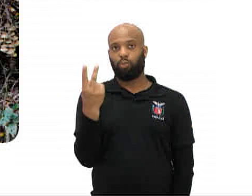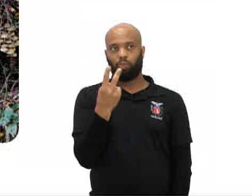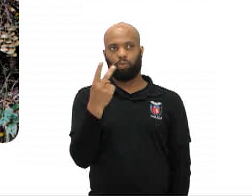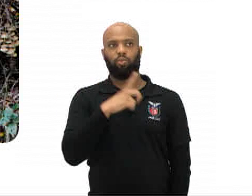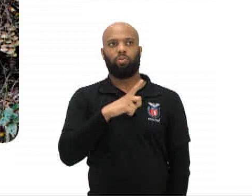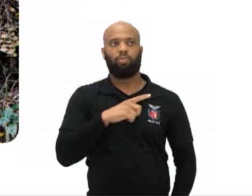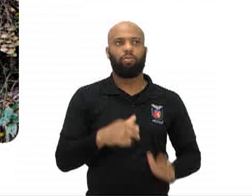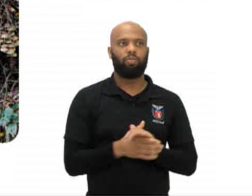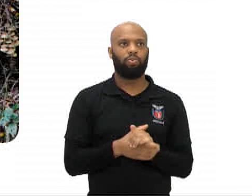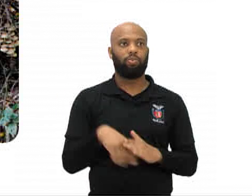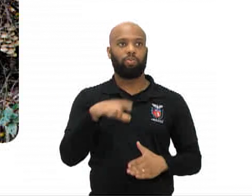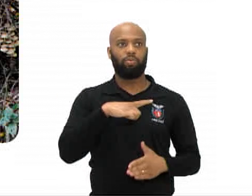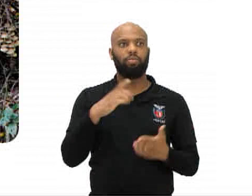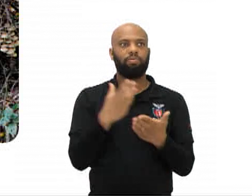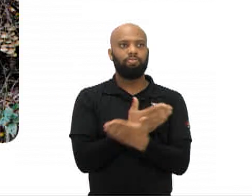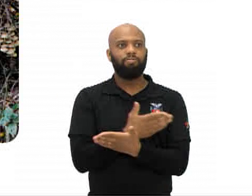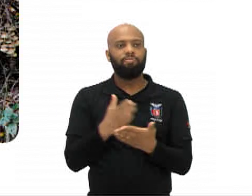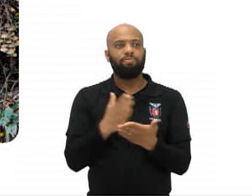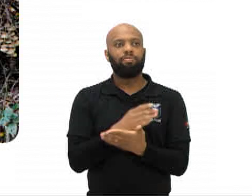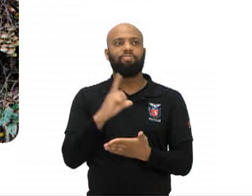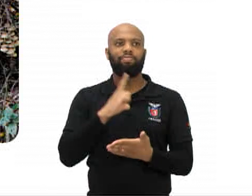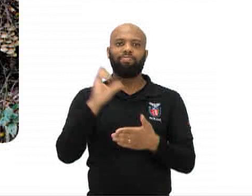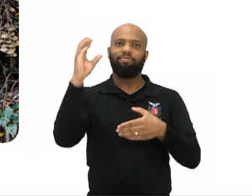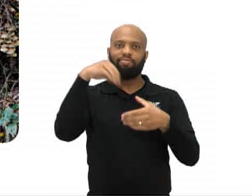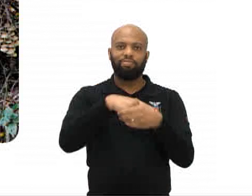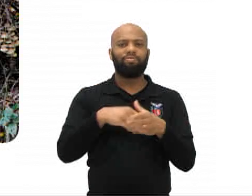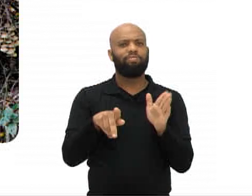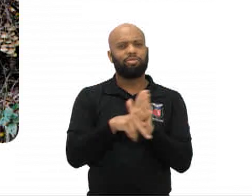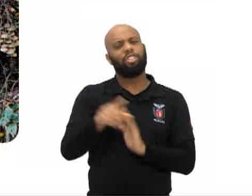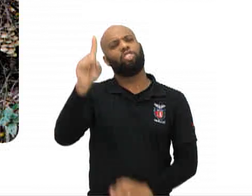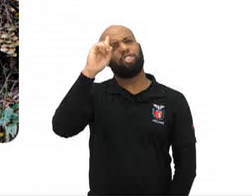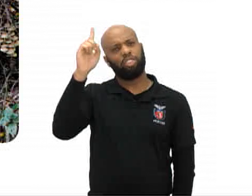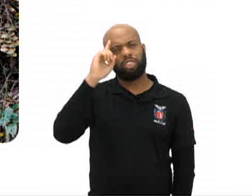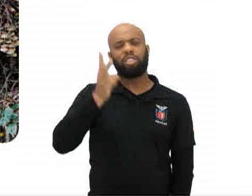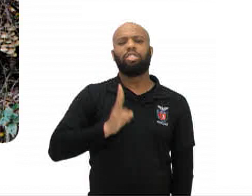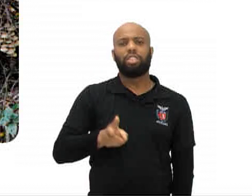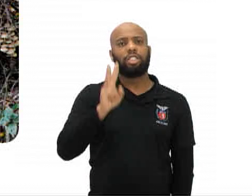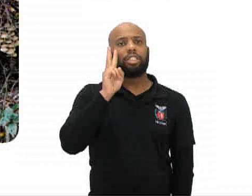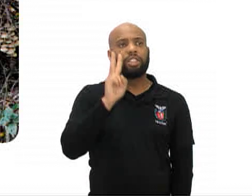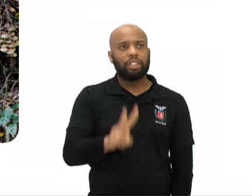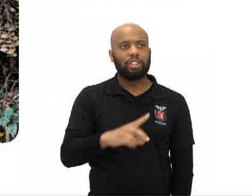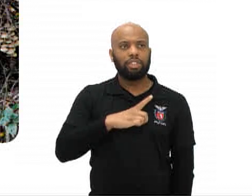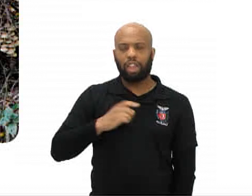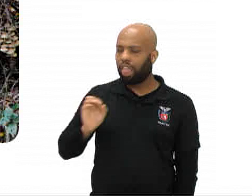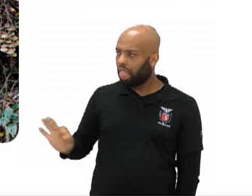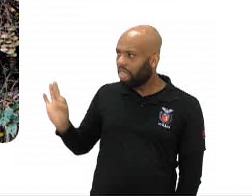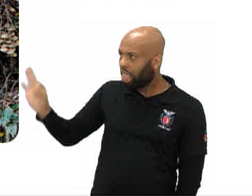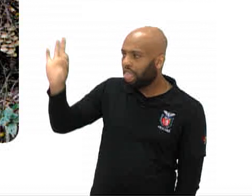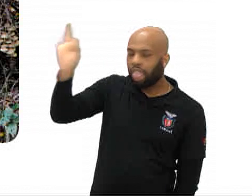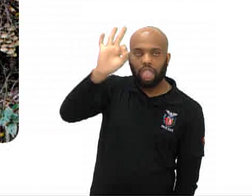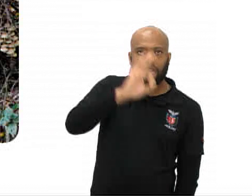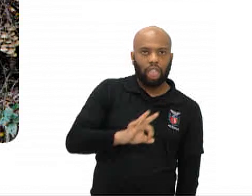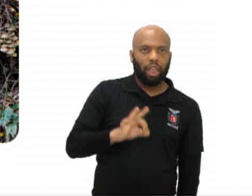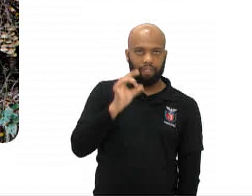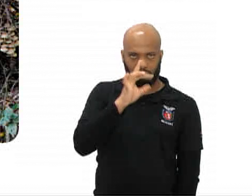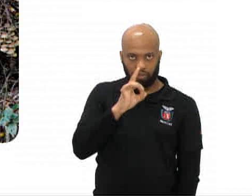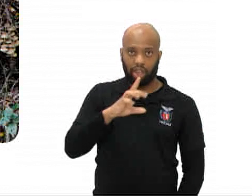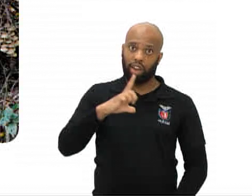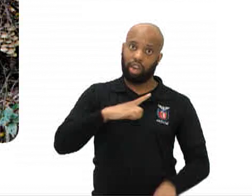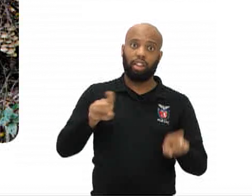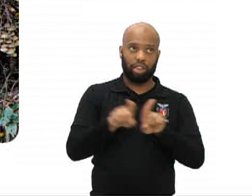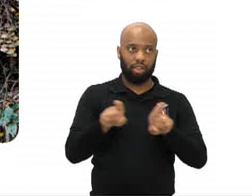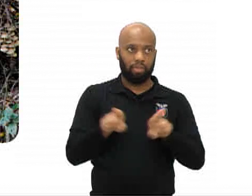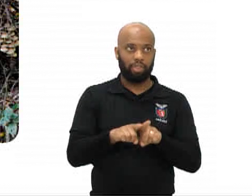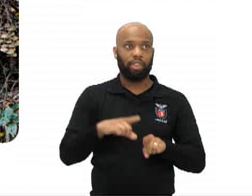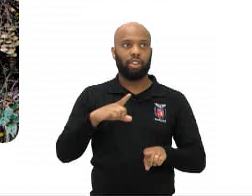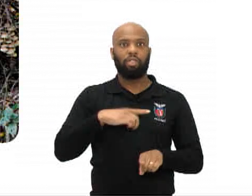exemplos. Aqueles fungos que estão presentes no nosso dia a dia, os fungos estão em toda parte, pessoal, principalmente os seus esporos,